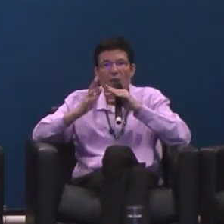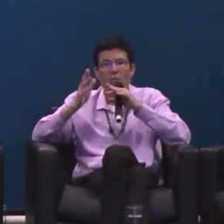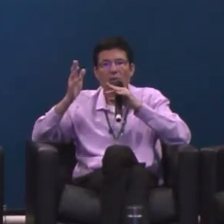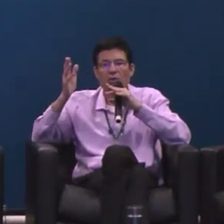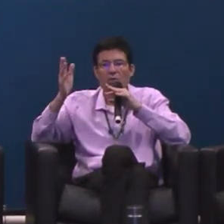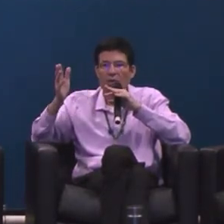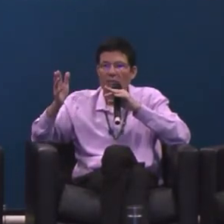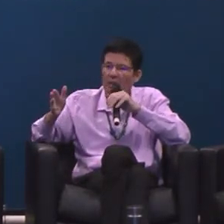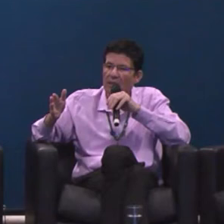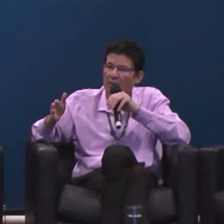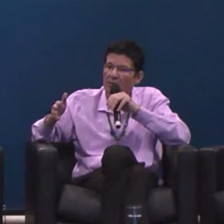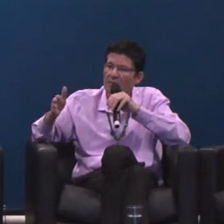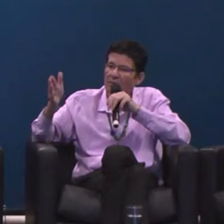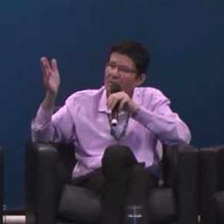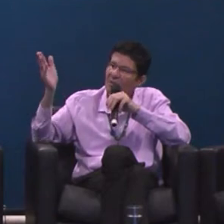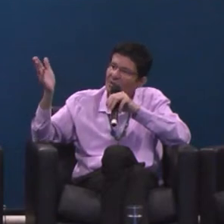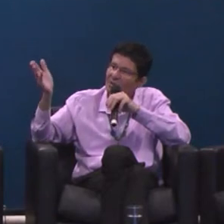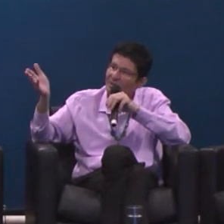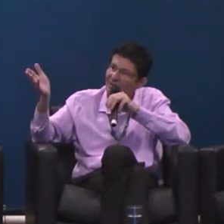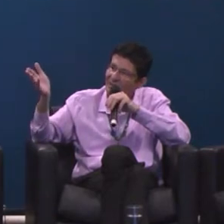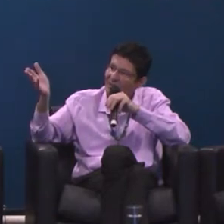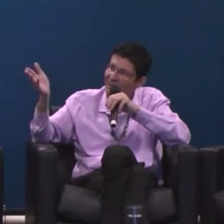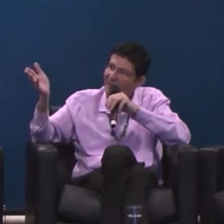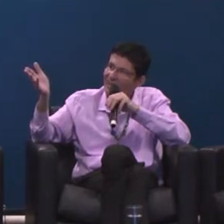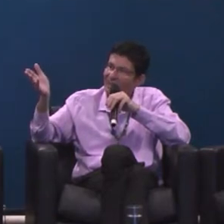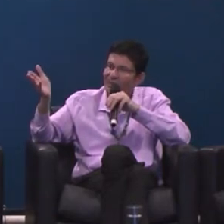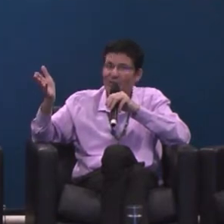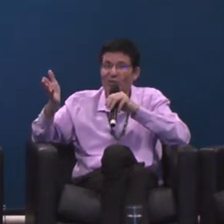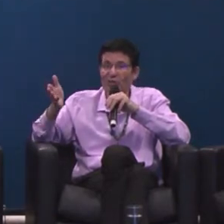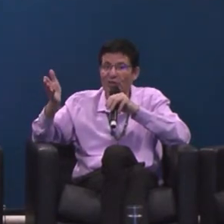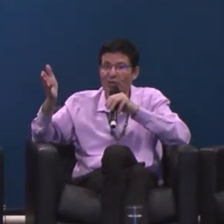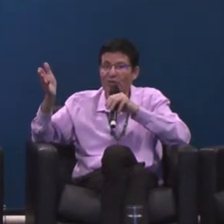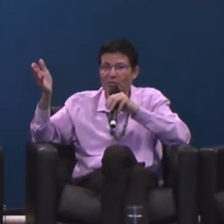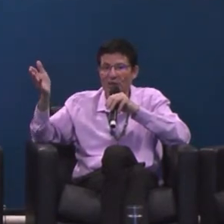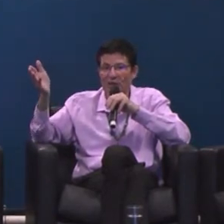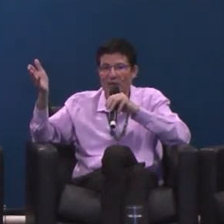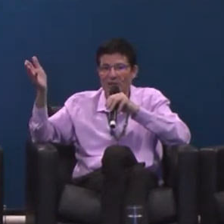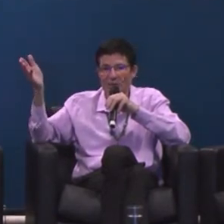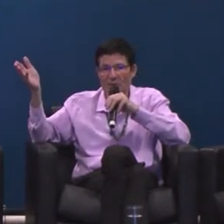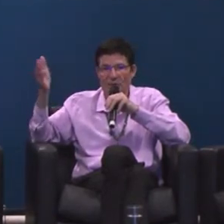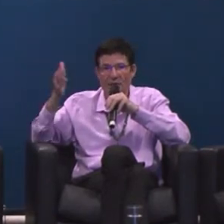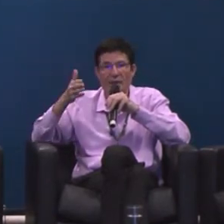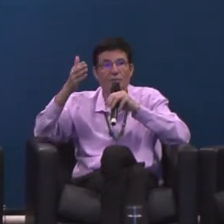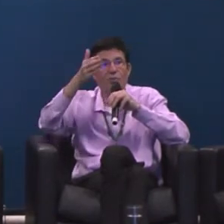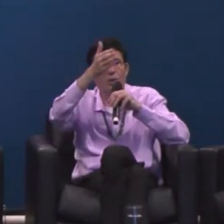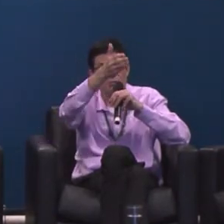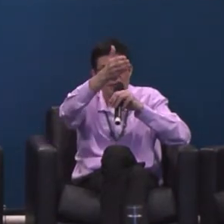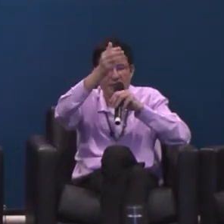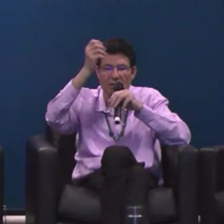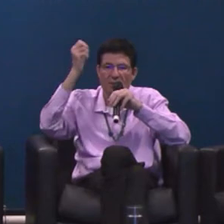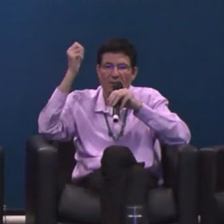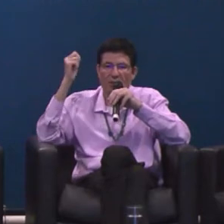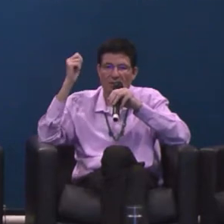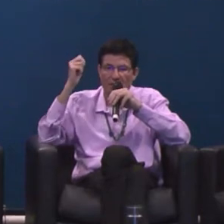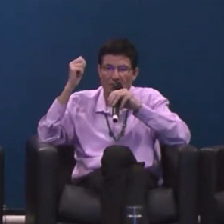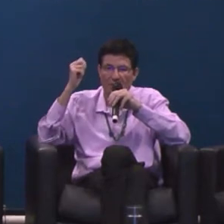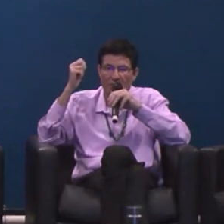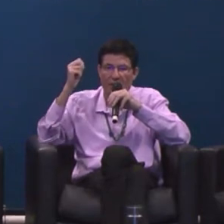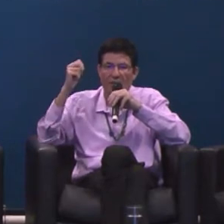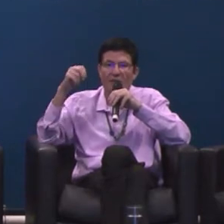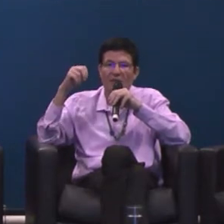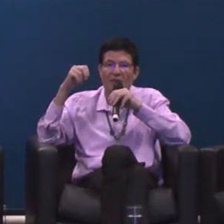Porque, de qualquer maneira, como diz, e vocês viram nos decretos e as boas práticas regulatórias da